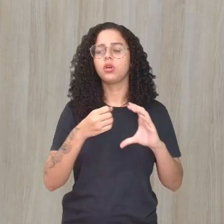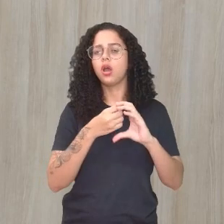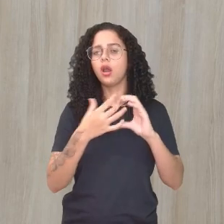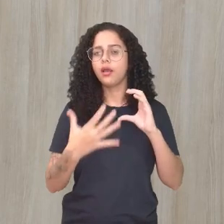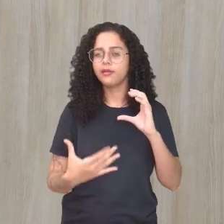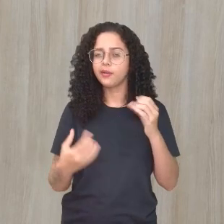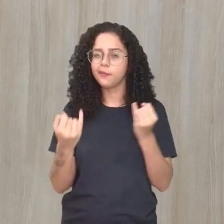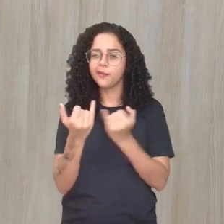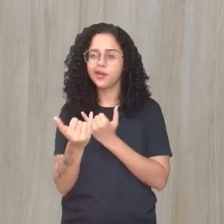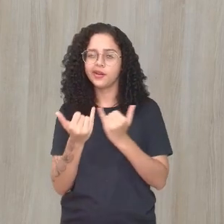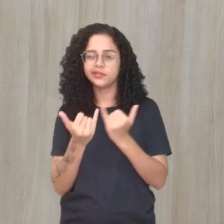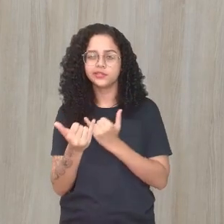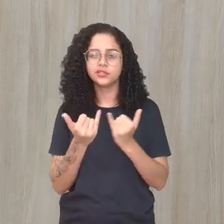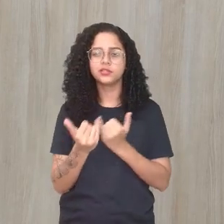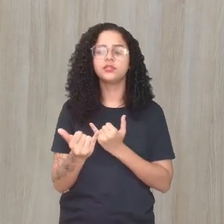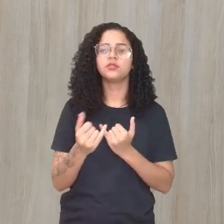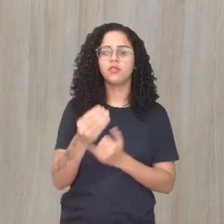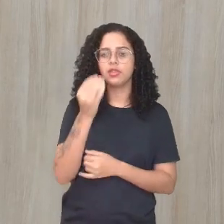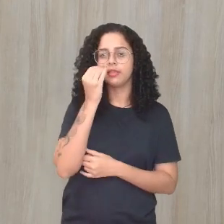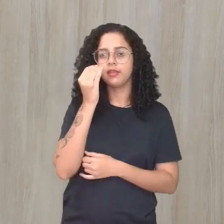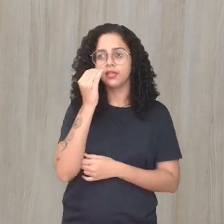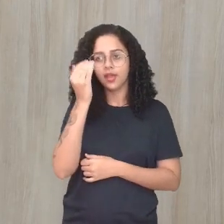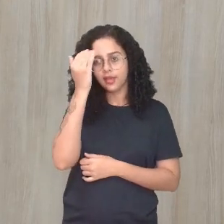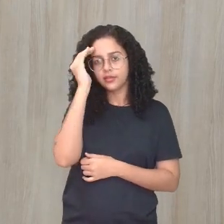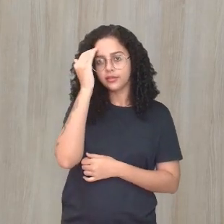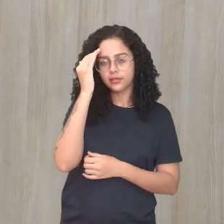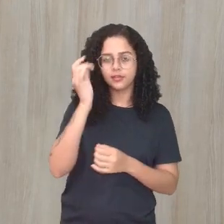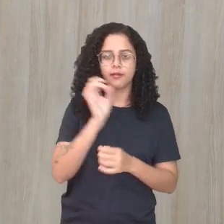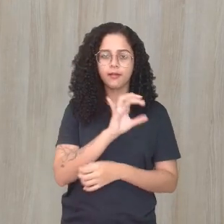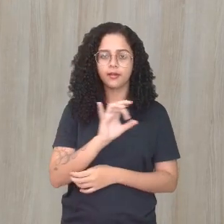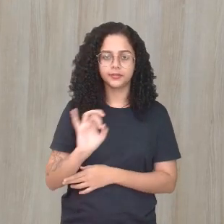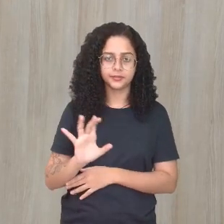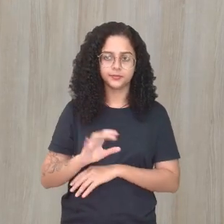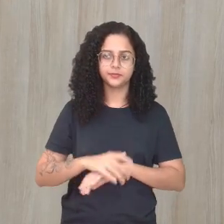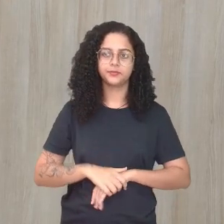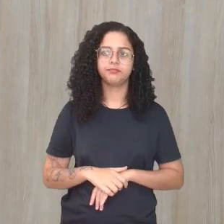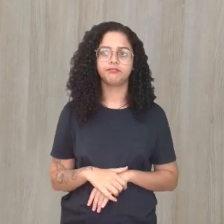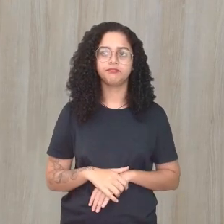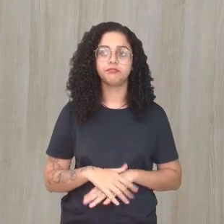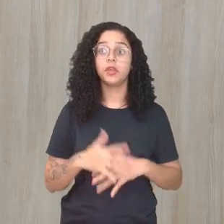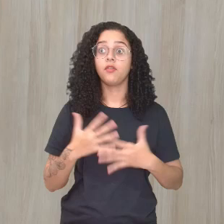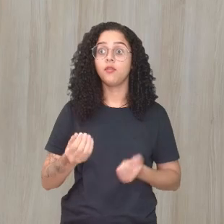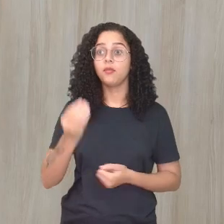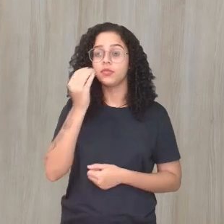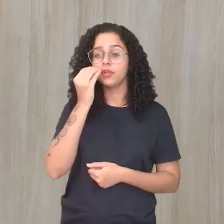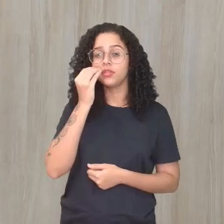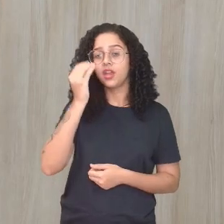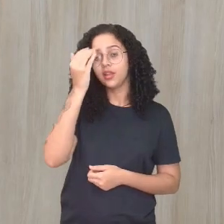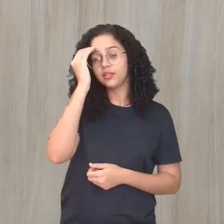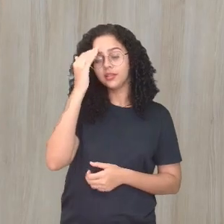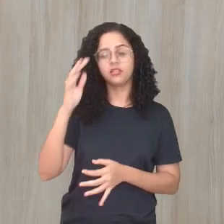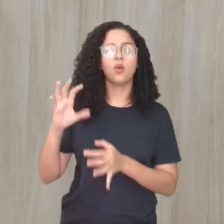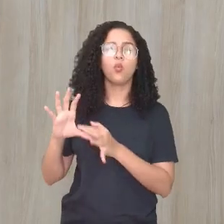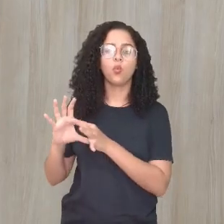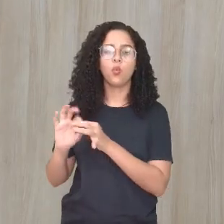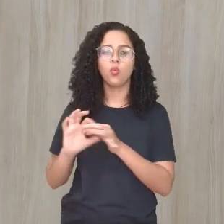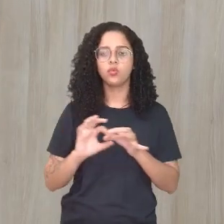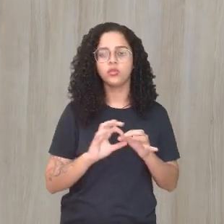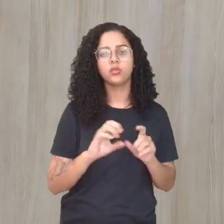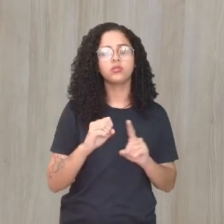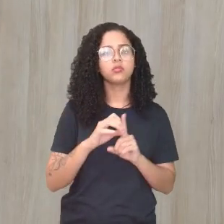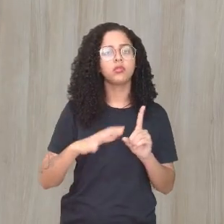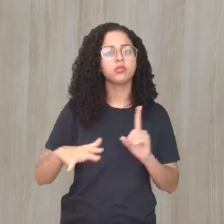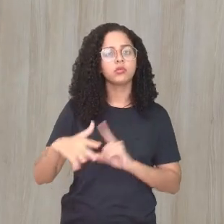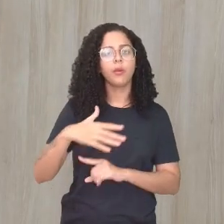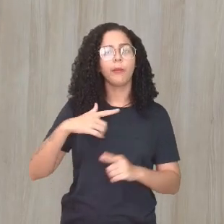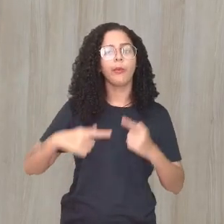assim bem próximas, né, que a gente vai tentar entender aqui. Então, dito isso, vamos tentar entender o contexto social, o contexto